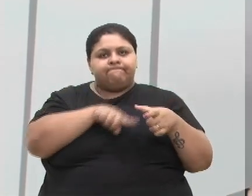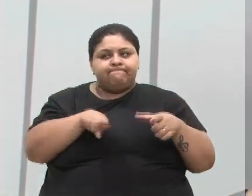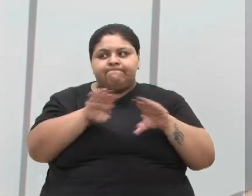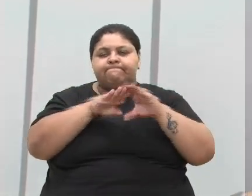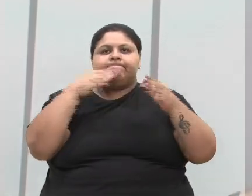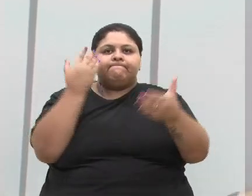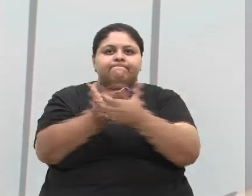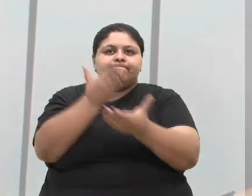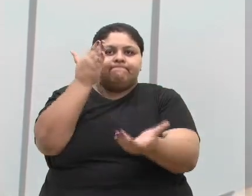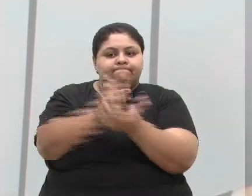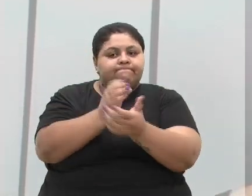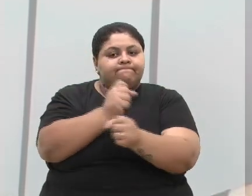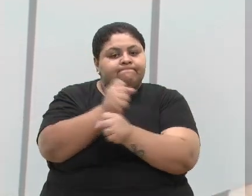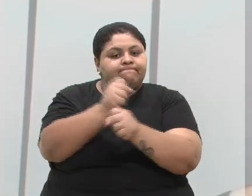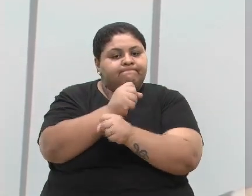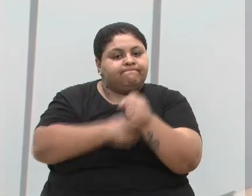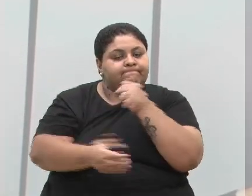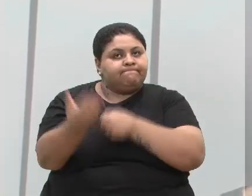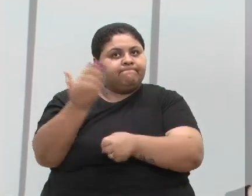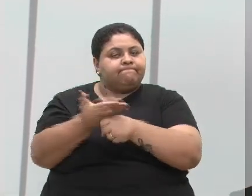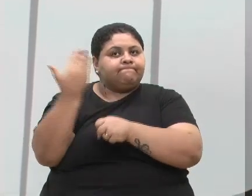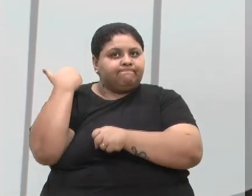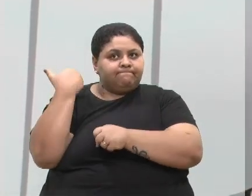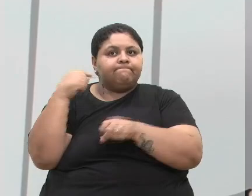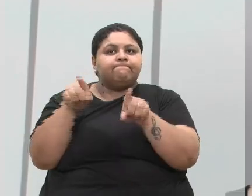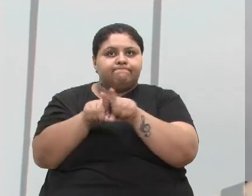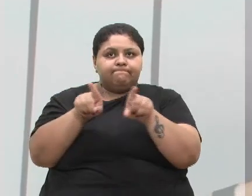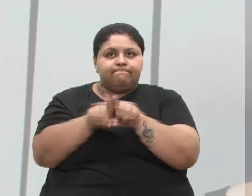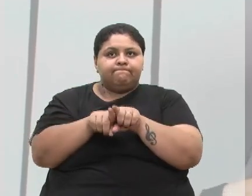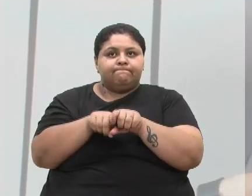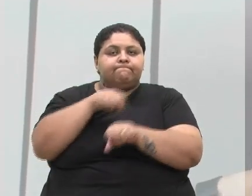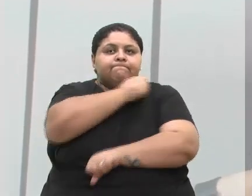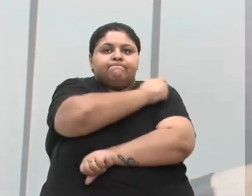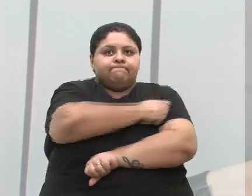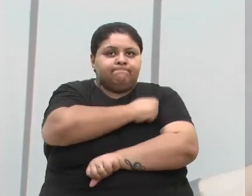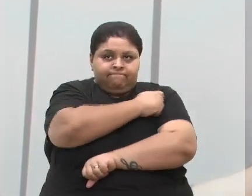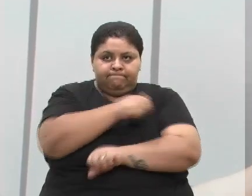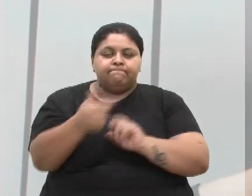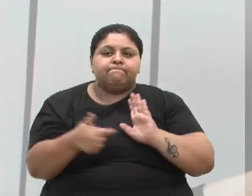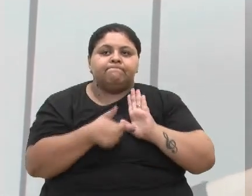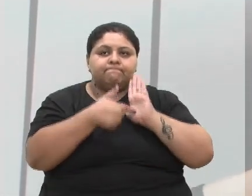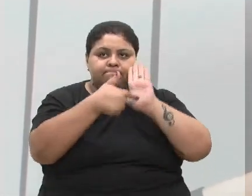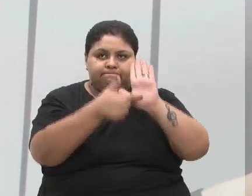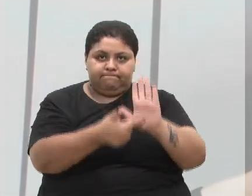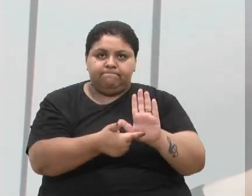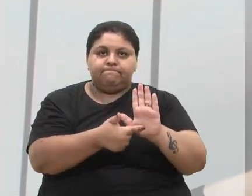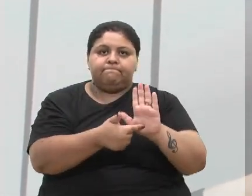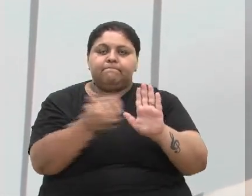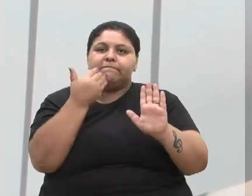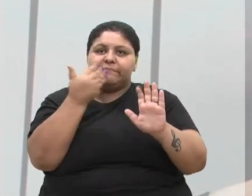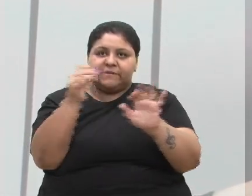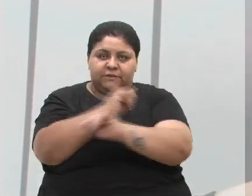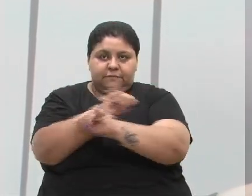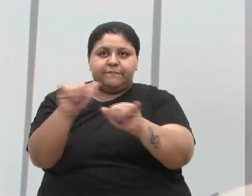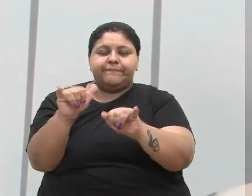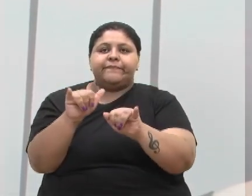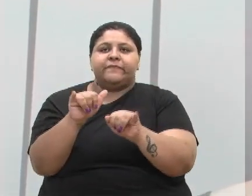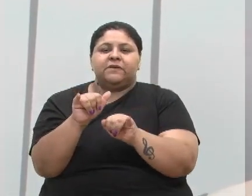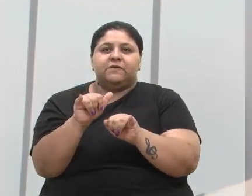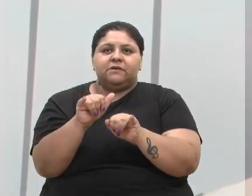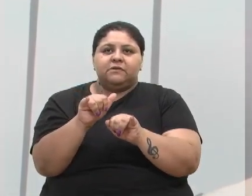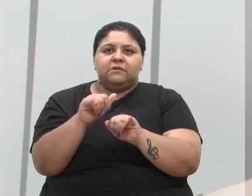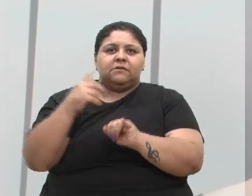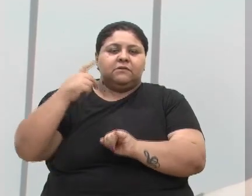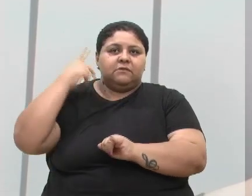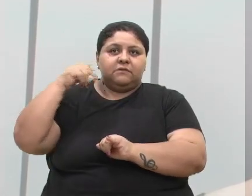na metade do ano passado, a partir disso, uma estudante apresentou esse pedido de informação no